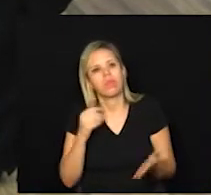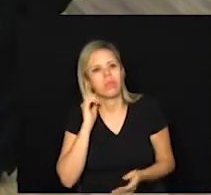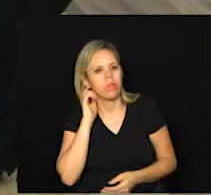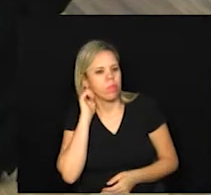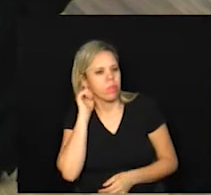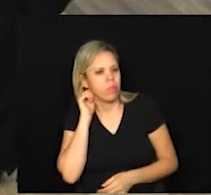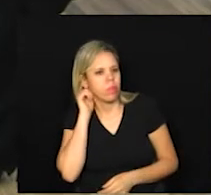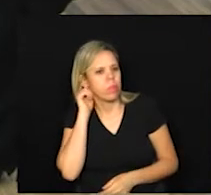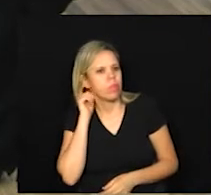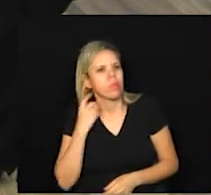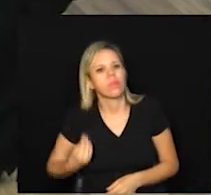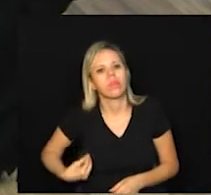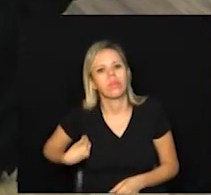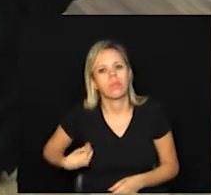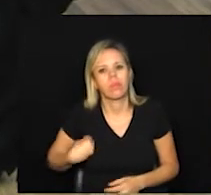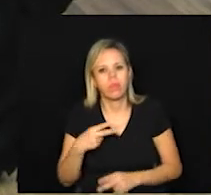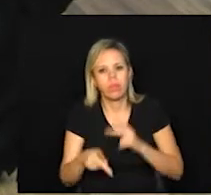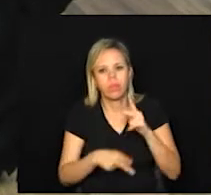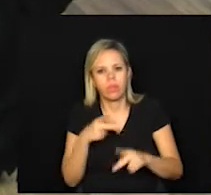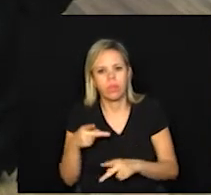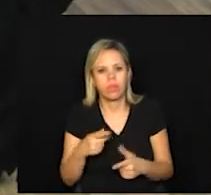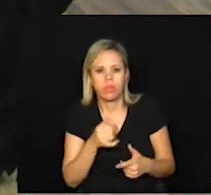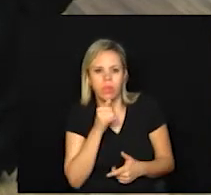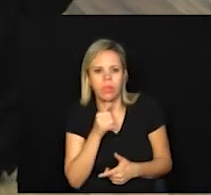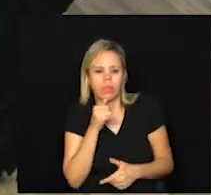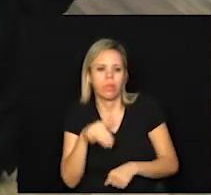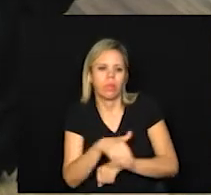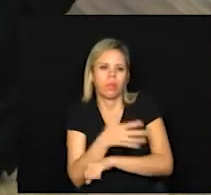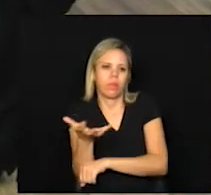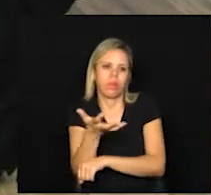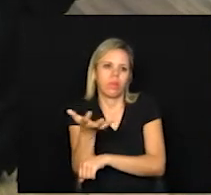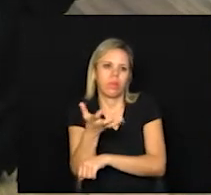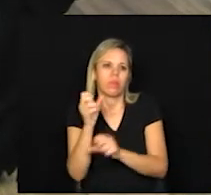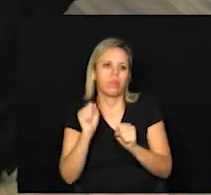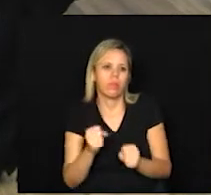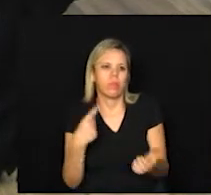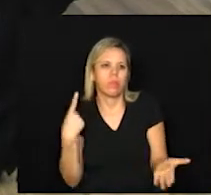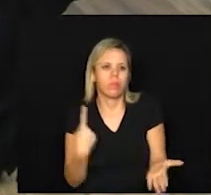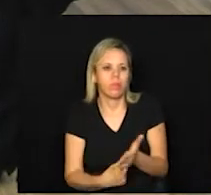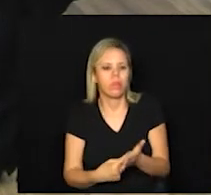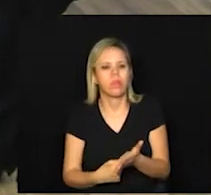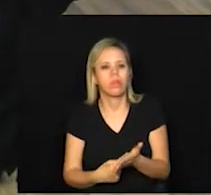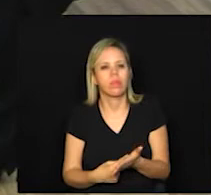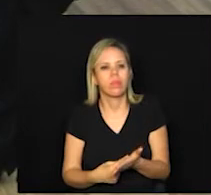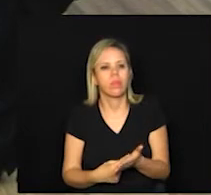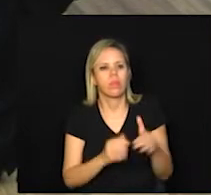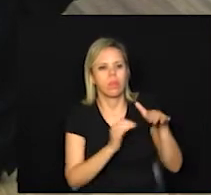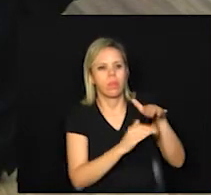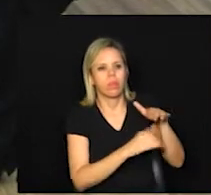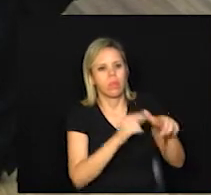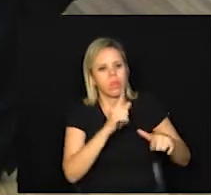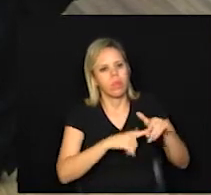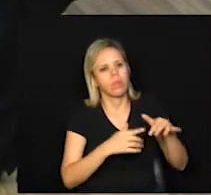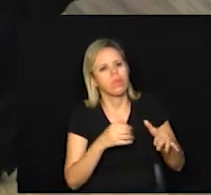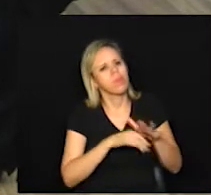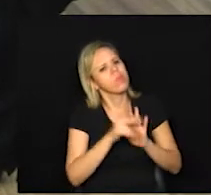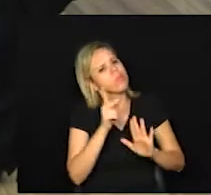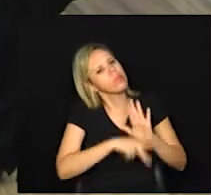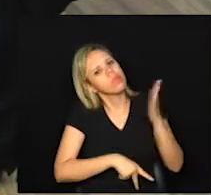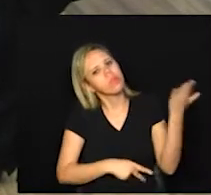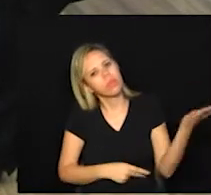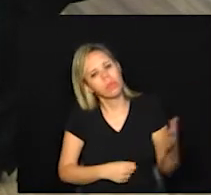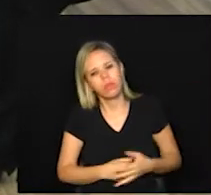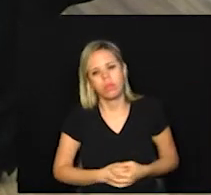Abreu, existe as pessoas em situação de rua, elas podem contar com o bagageiro municipal. Que projeto é